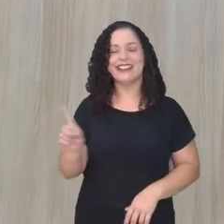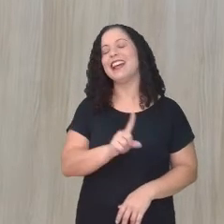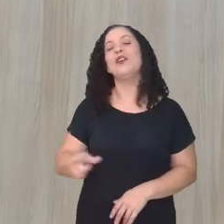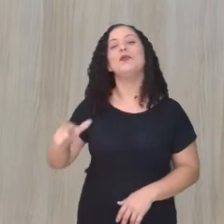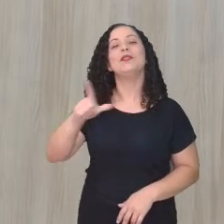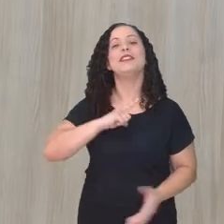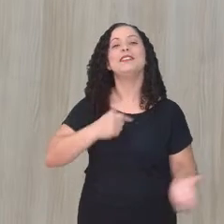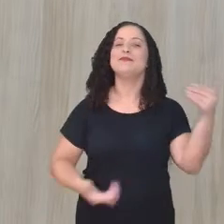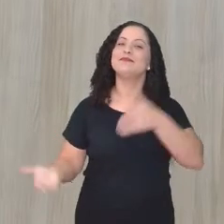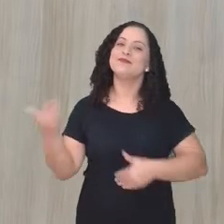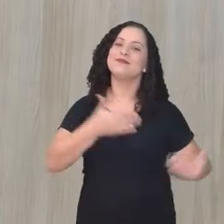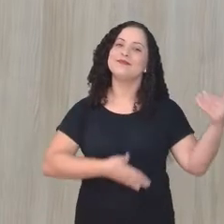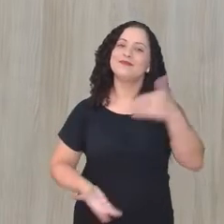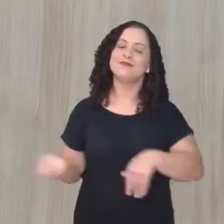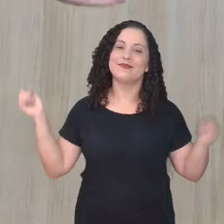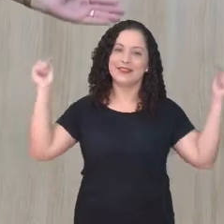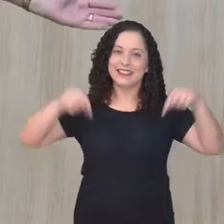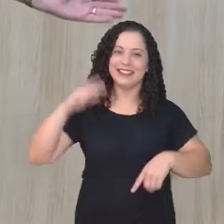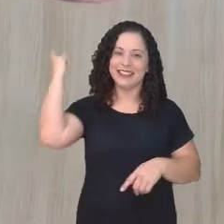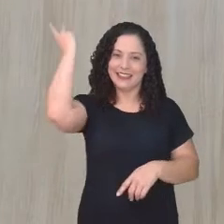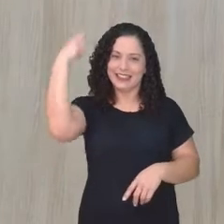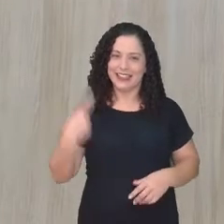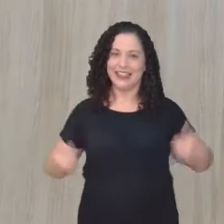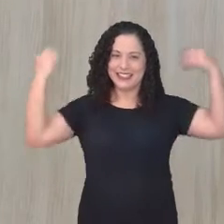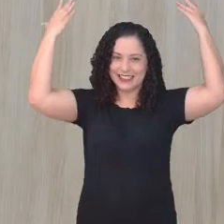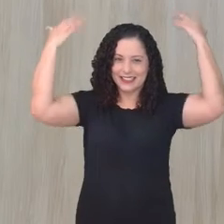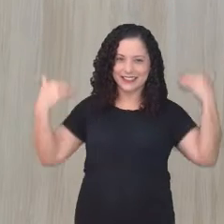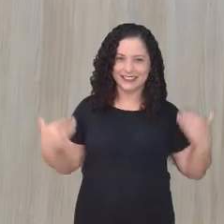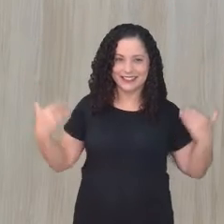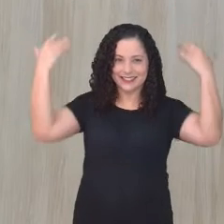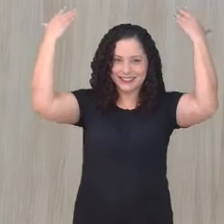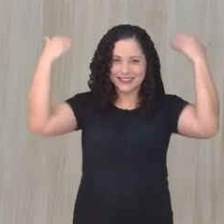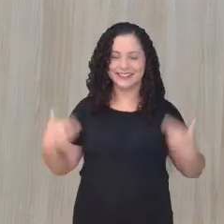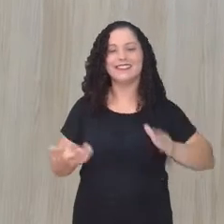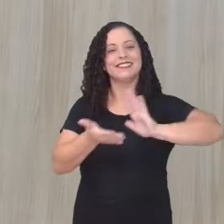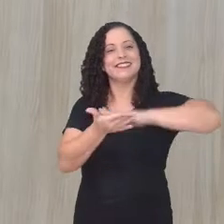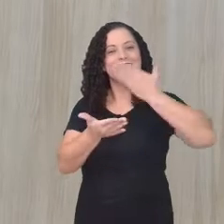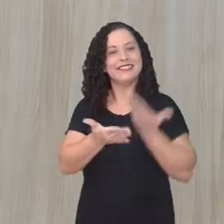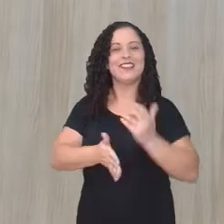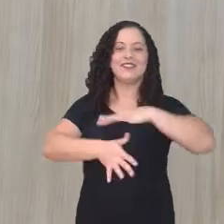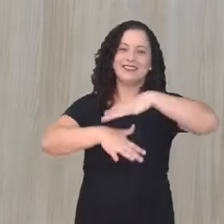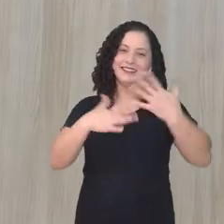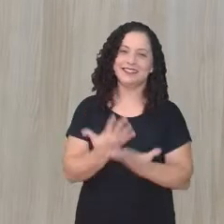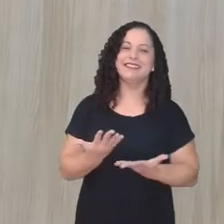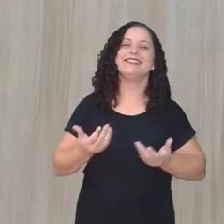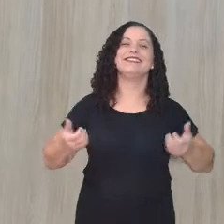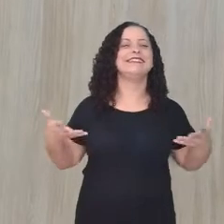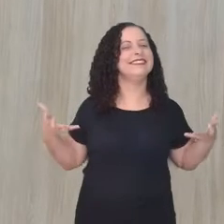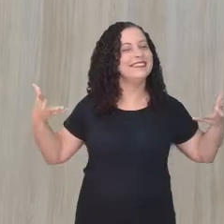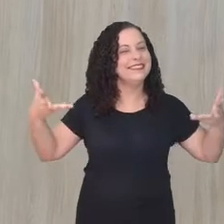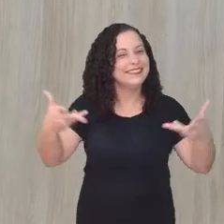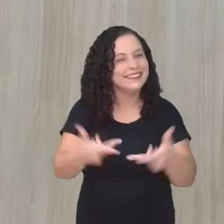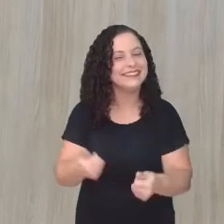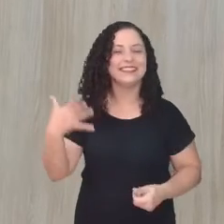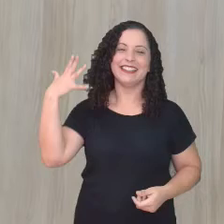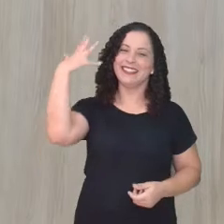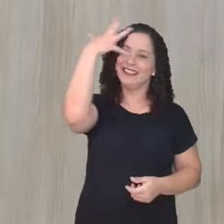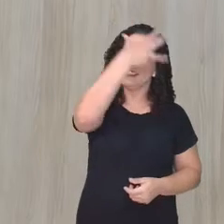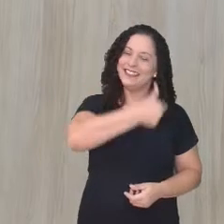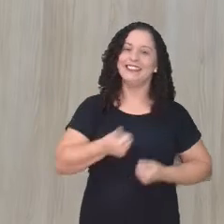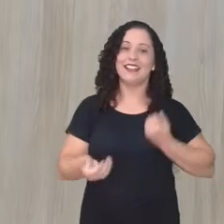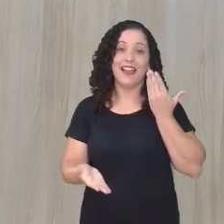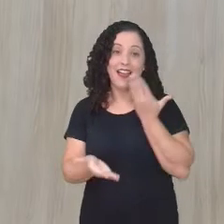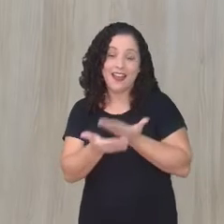de ter comigo Késia, a nossa intérprete maravilhinda, que torna a